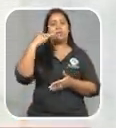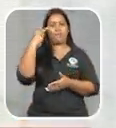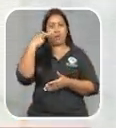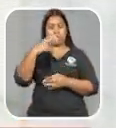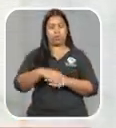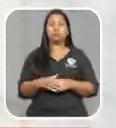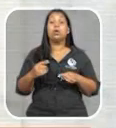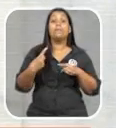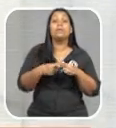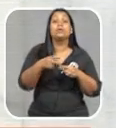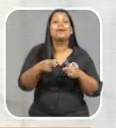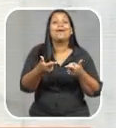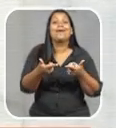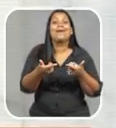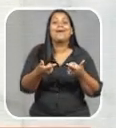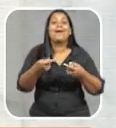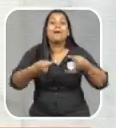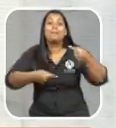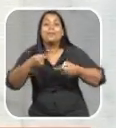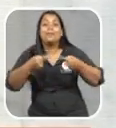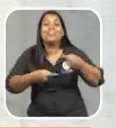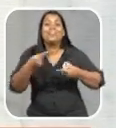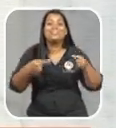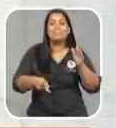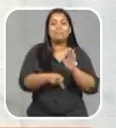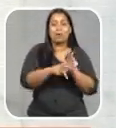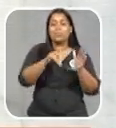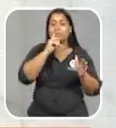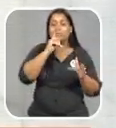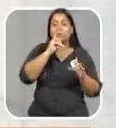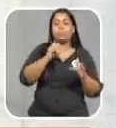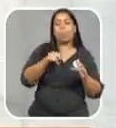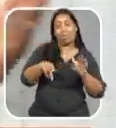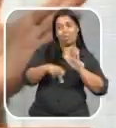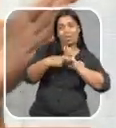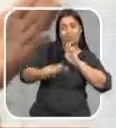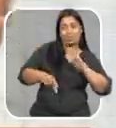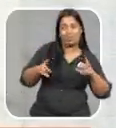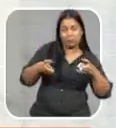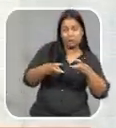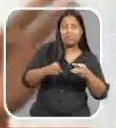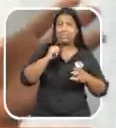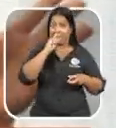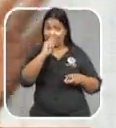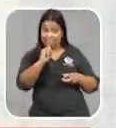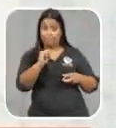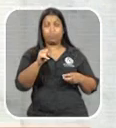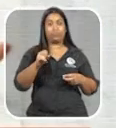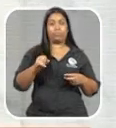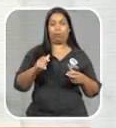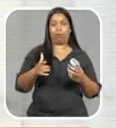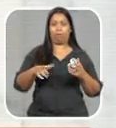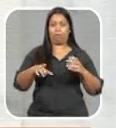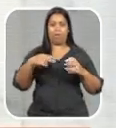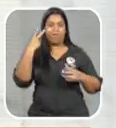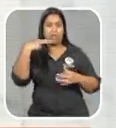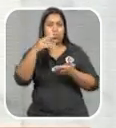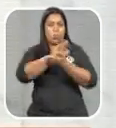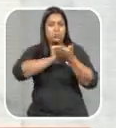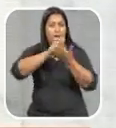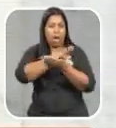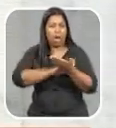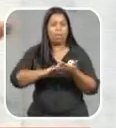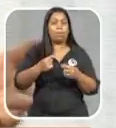Legislativo que vigia e controla permanentemente as contas públicas, você não tem jogo democrático, você não tem equilíbrio